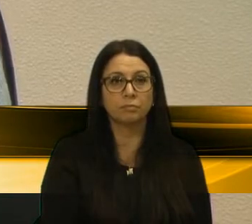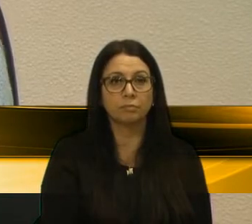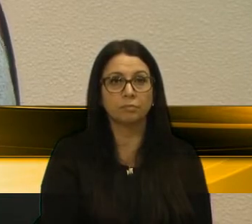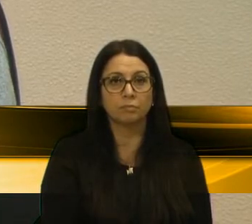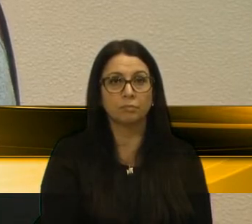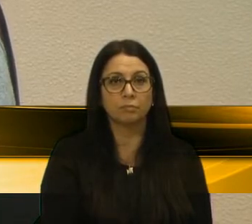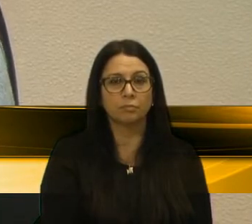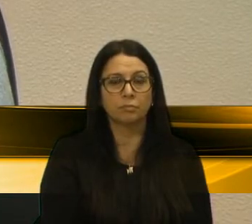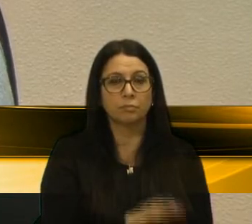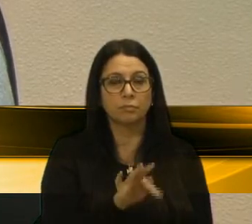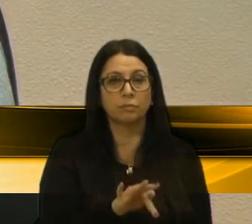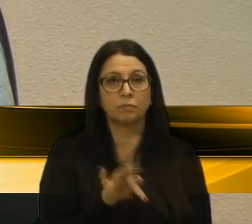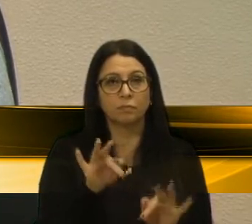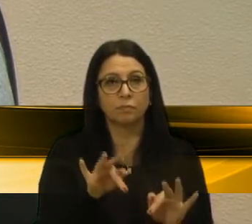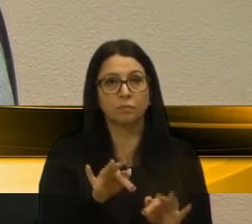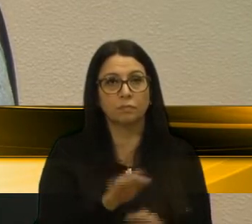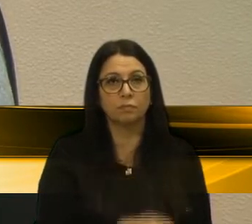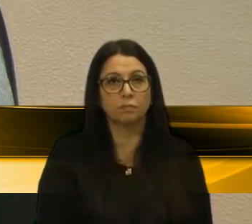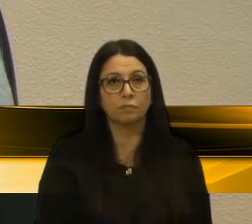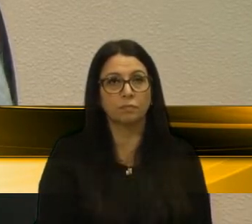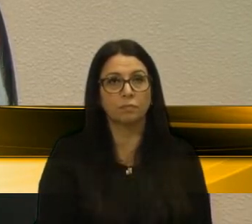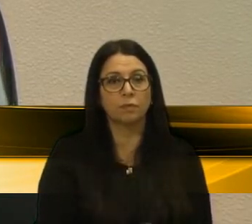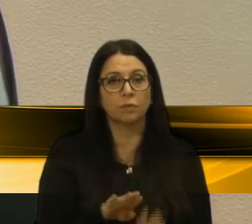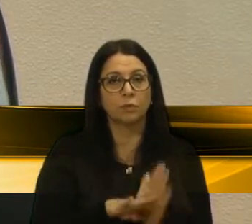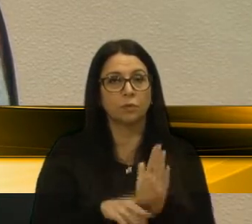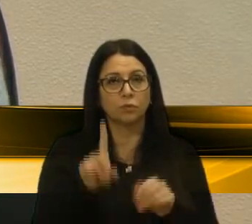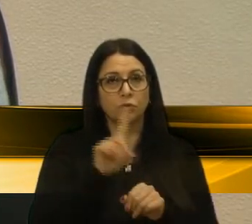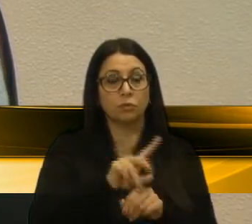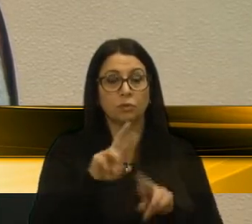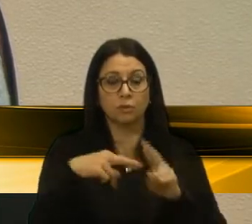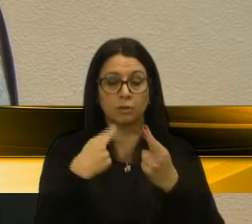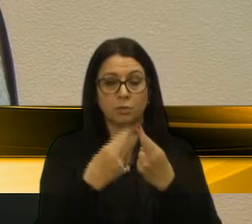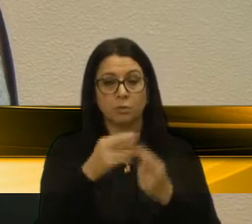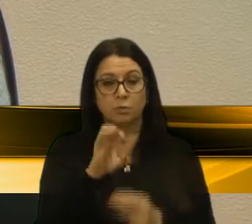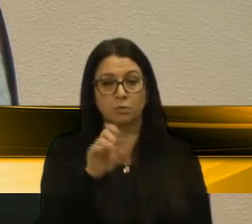Está encerrada a ordem do dia desta sessão